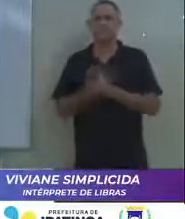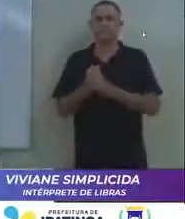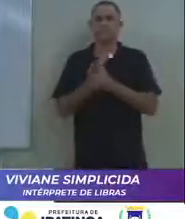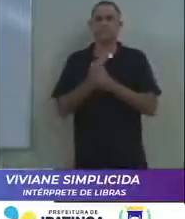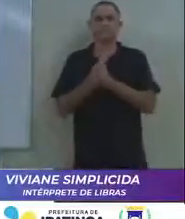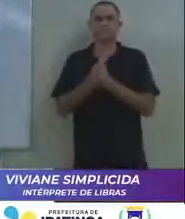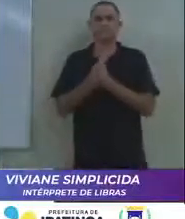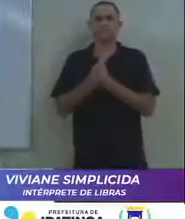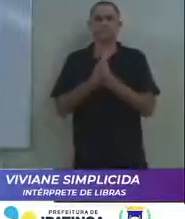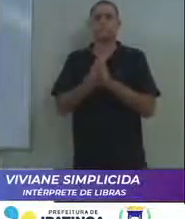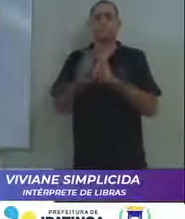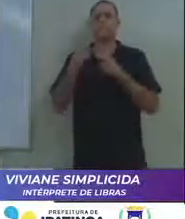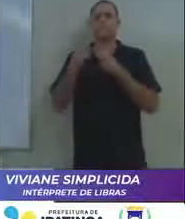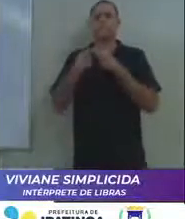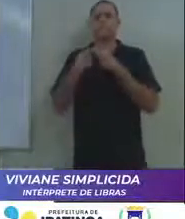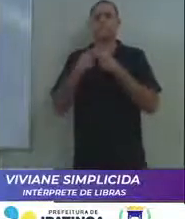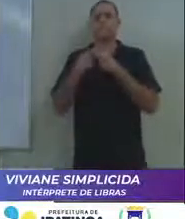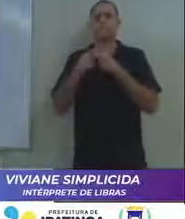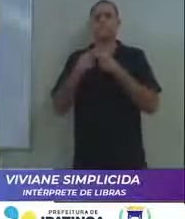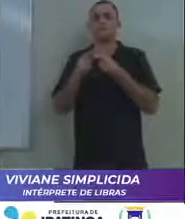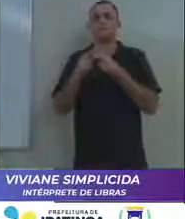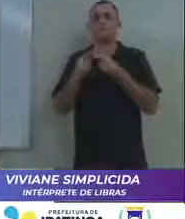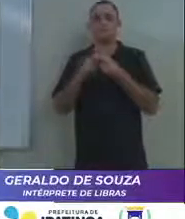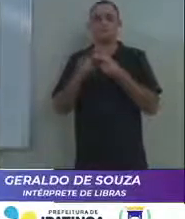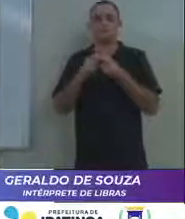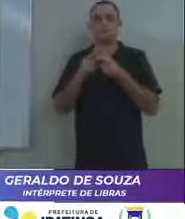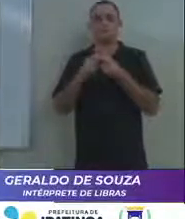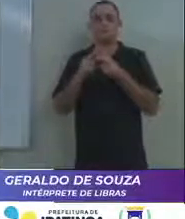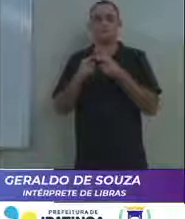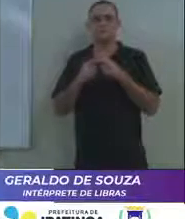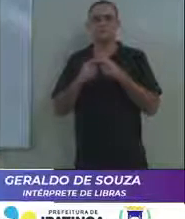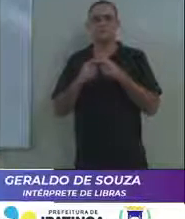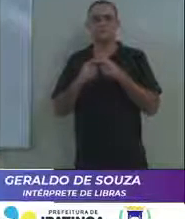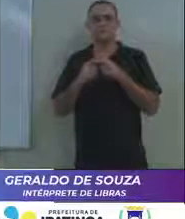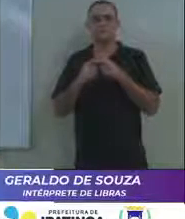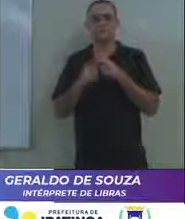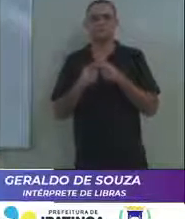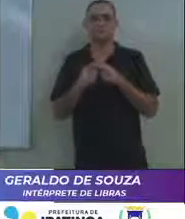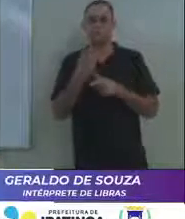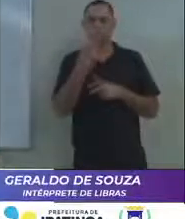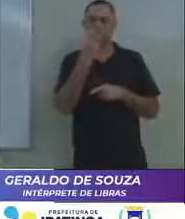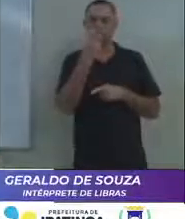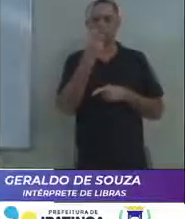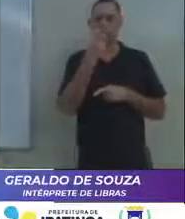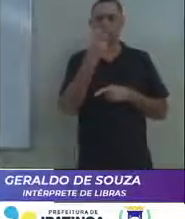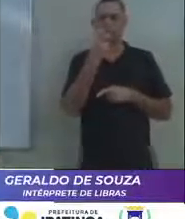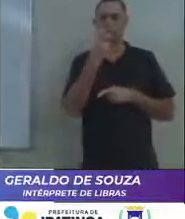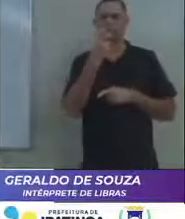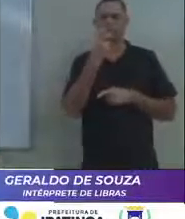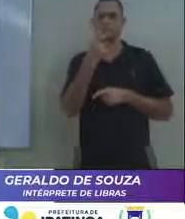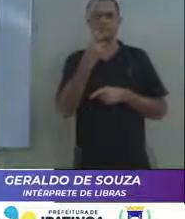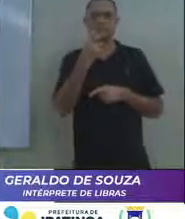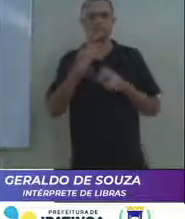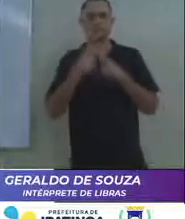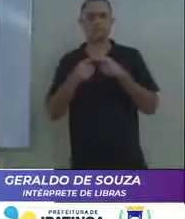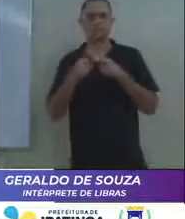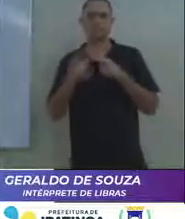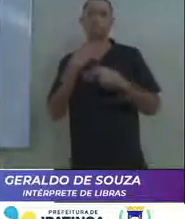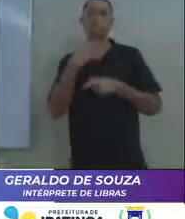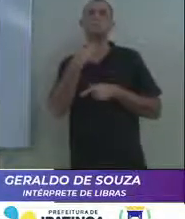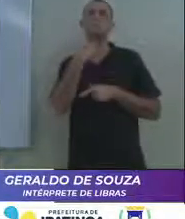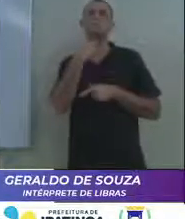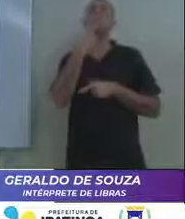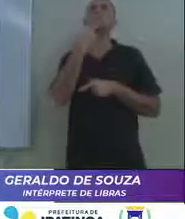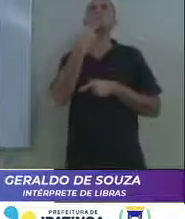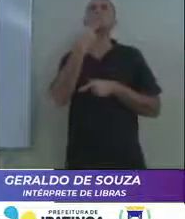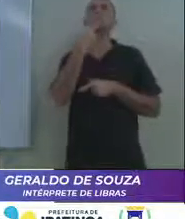impacto econômico, tanto individual, porque se eu tenho uma diminuição, se eu tenho um problema de voz, eu tenho uma diminuição